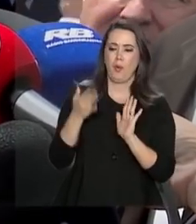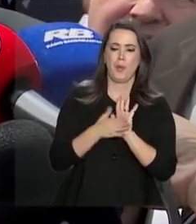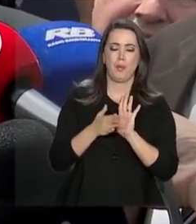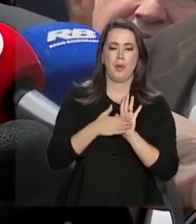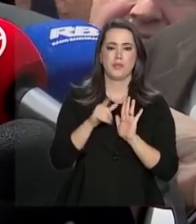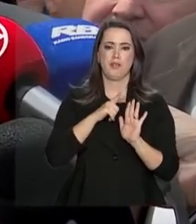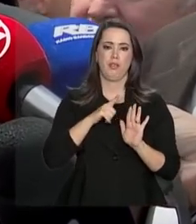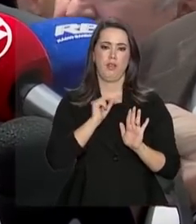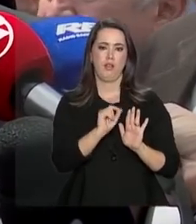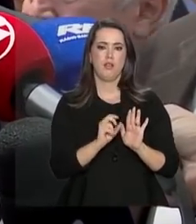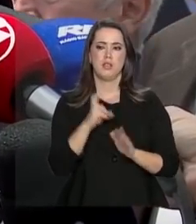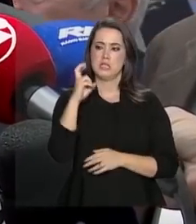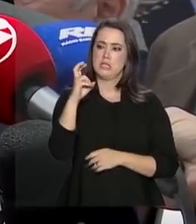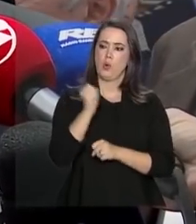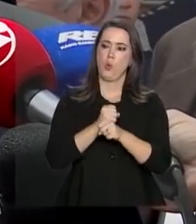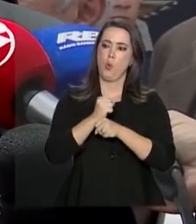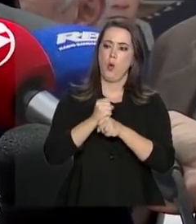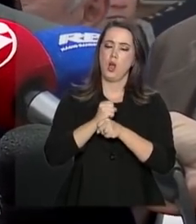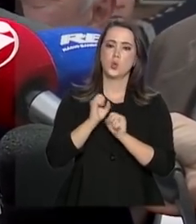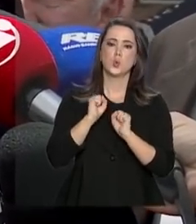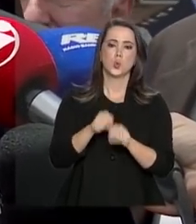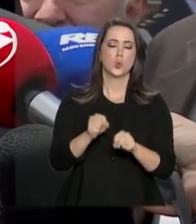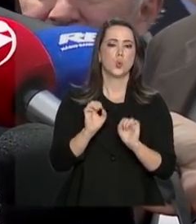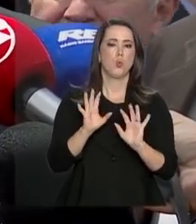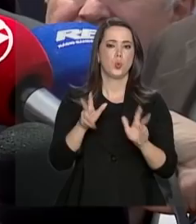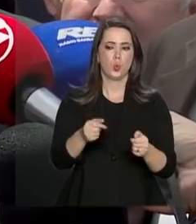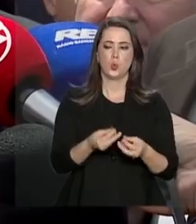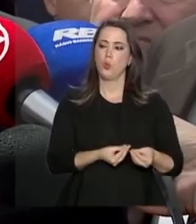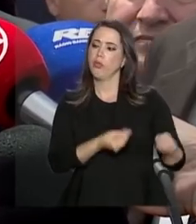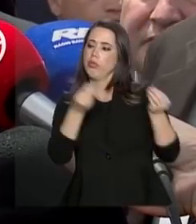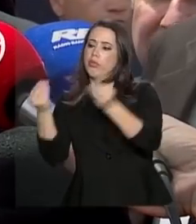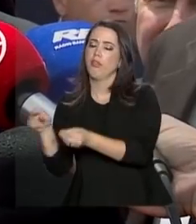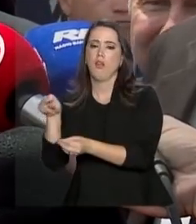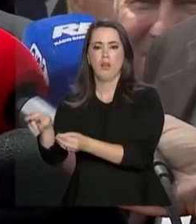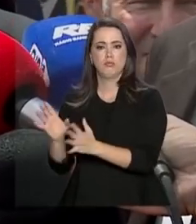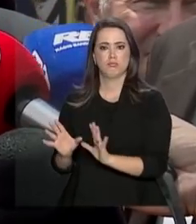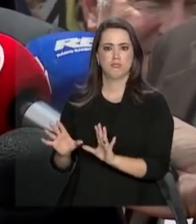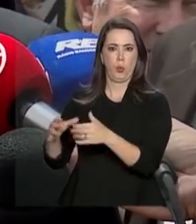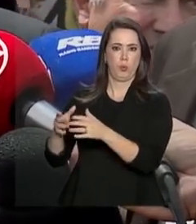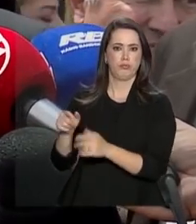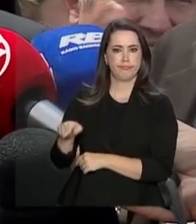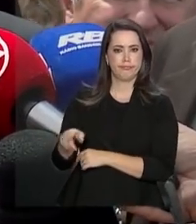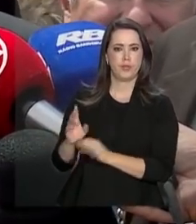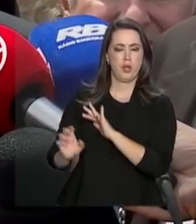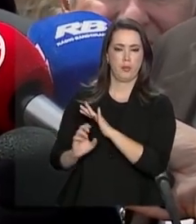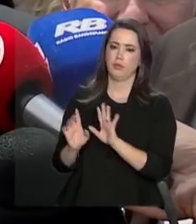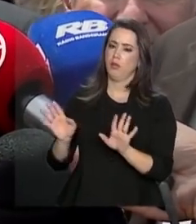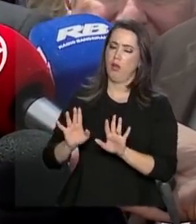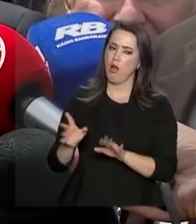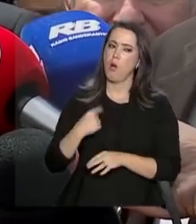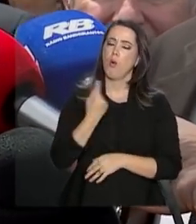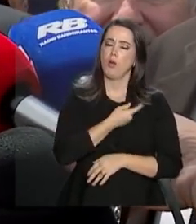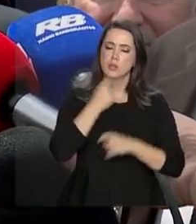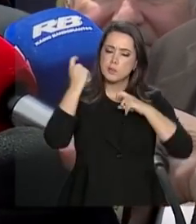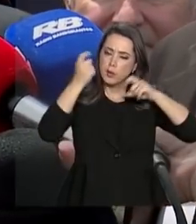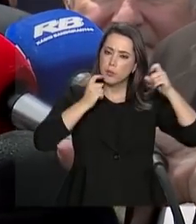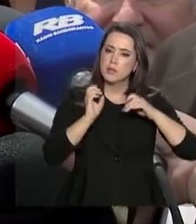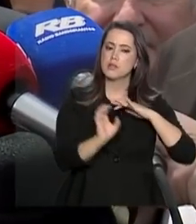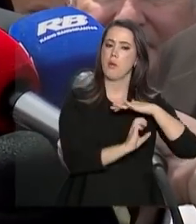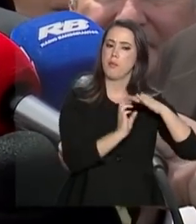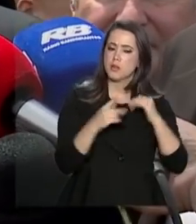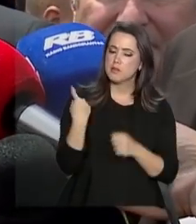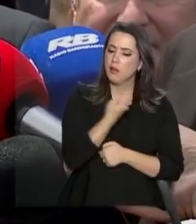proposta né E daqui a 5 anos tudo pode ser repassado pro outro lado a preocupação Nossa é essa é um patrimônio nosso sabemos da